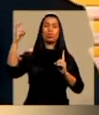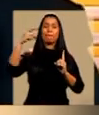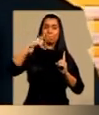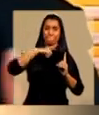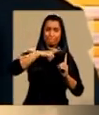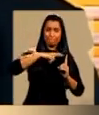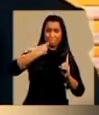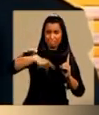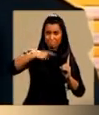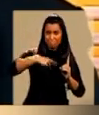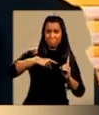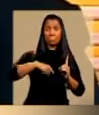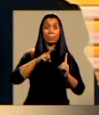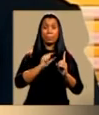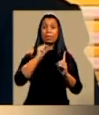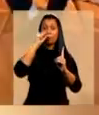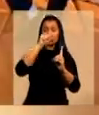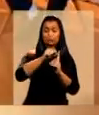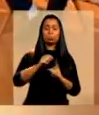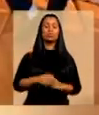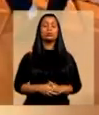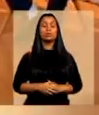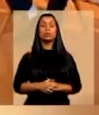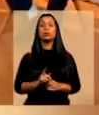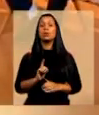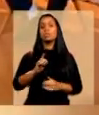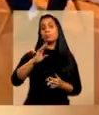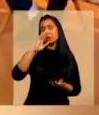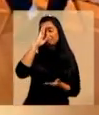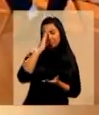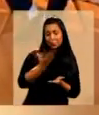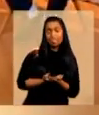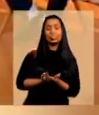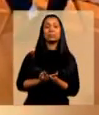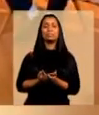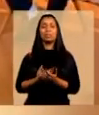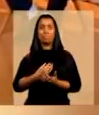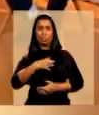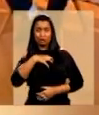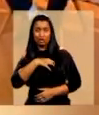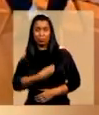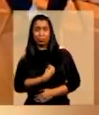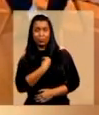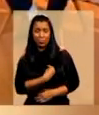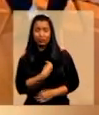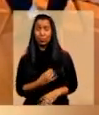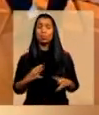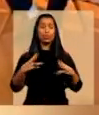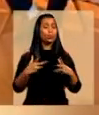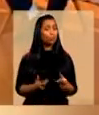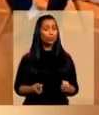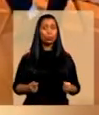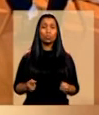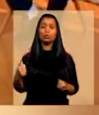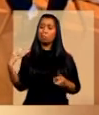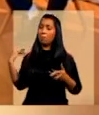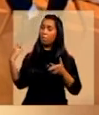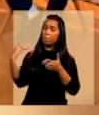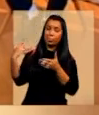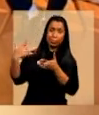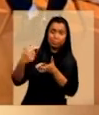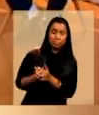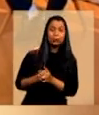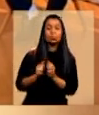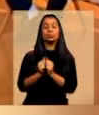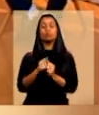personalidade sim. Sim, e dos objetivos não. Pessoais. Não é pelo sexo, sim pelas crenças, pela criação, sim. Né? Tudo pelo que ele todo, traz de bagagem. Homem,